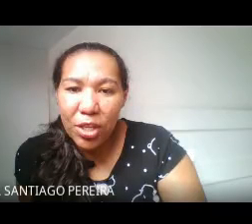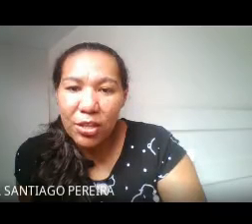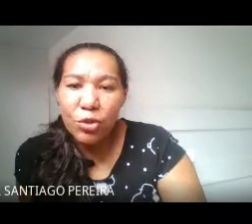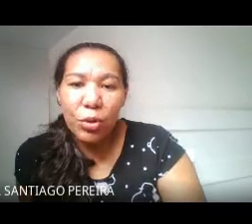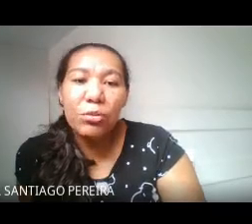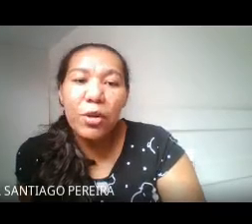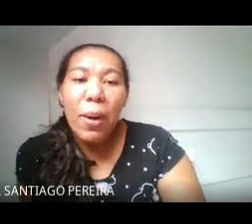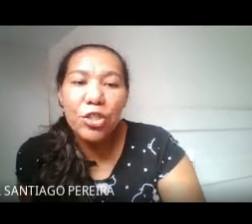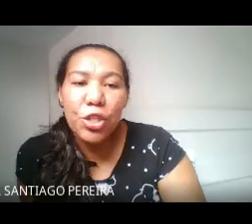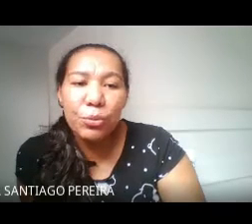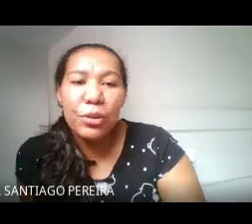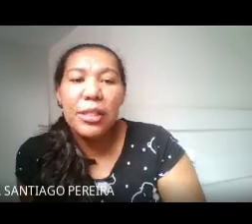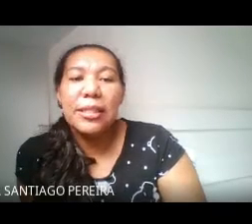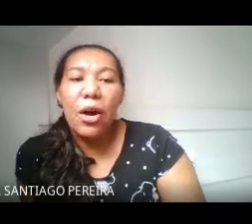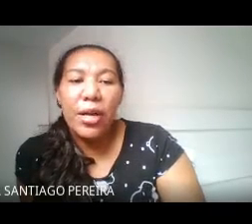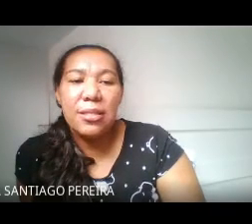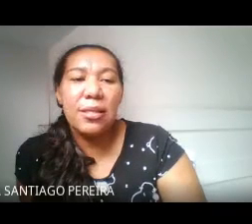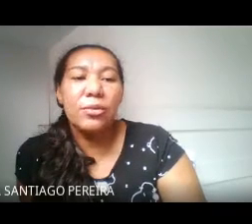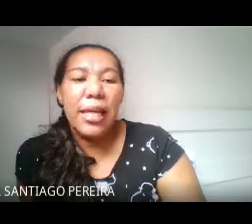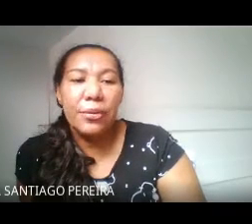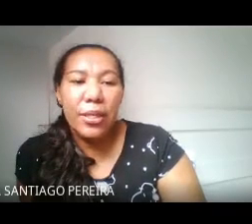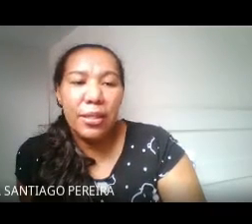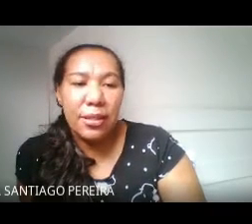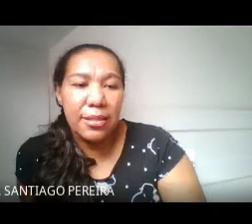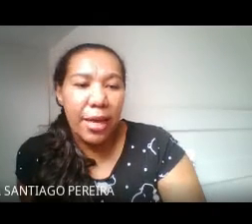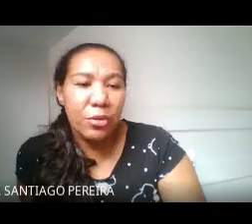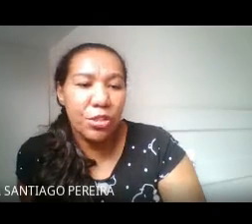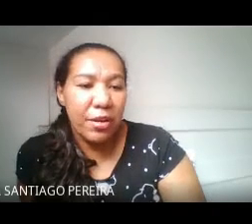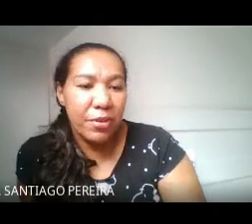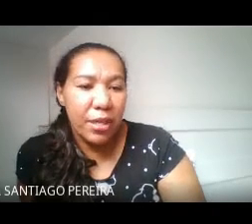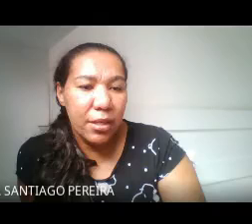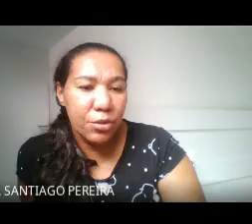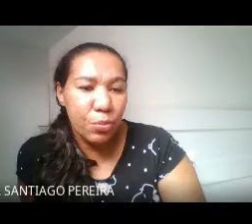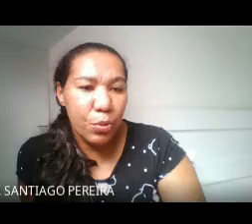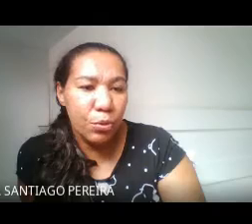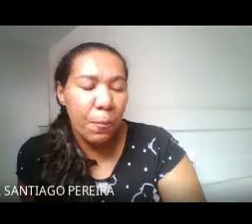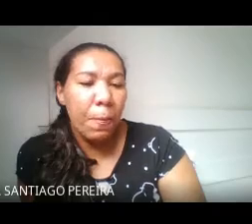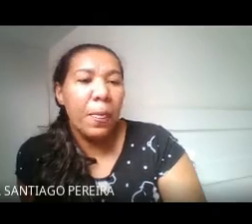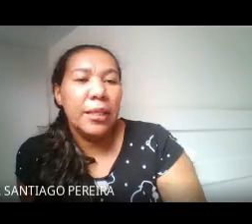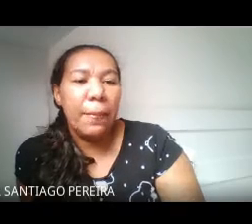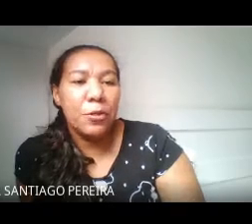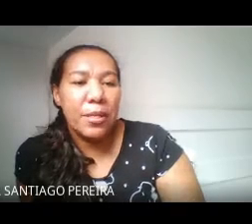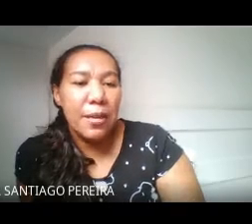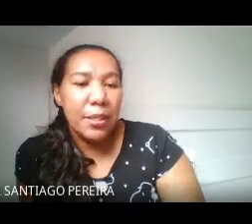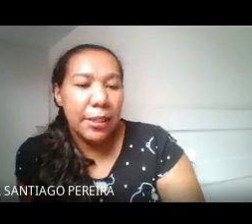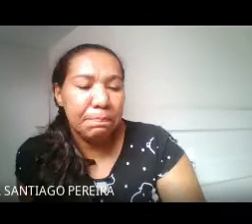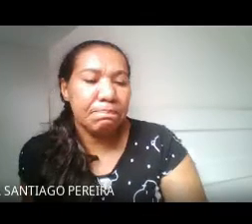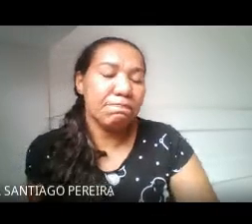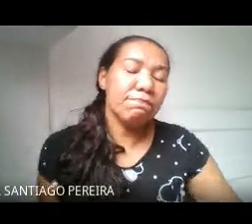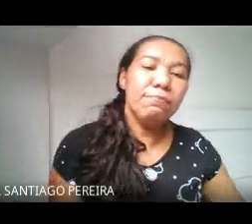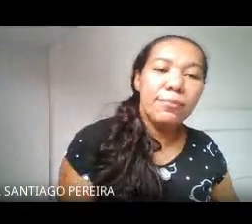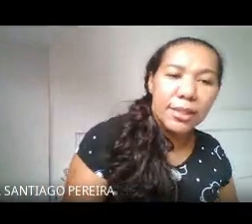de adjetivos quando eu tenho mais de um na oração na língua inglesa, tá certo? Então, a gente vai ver isso um pouco na próxima